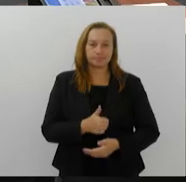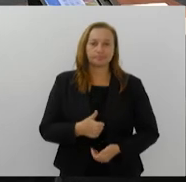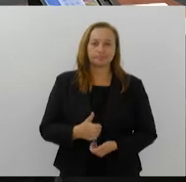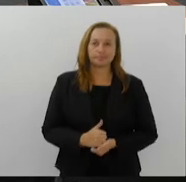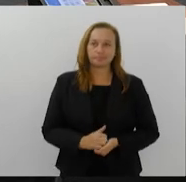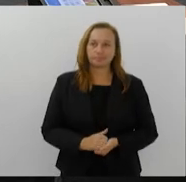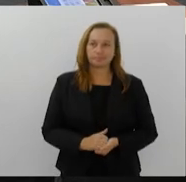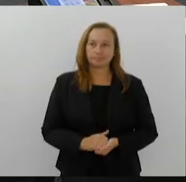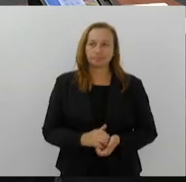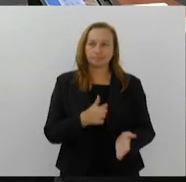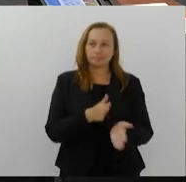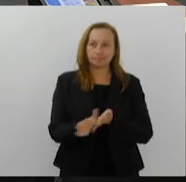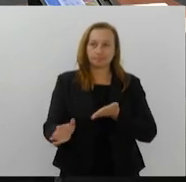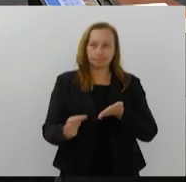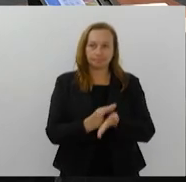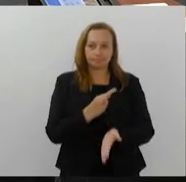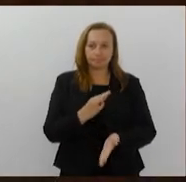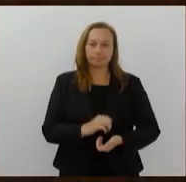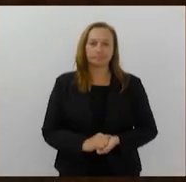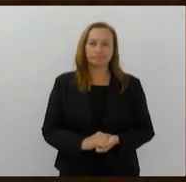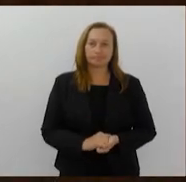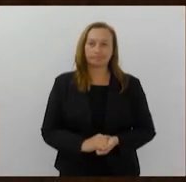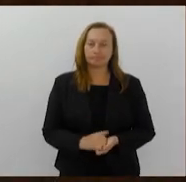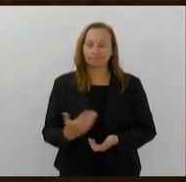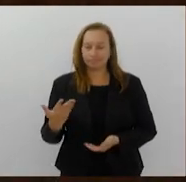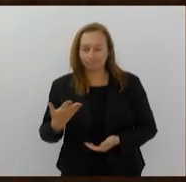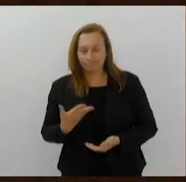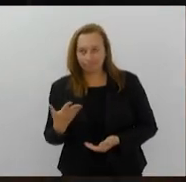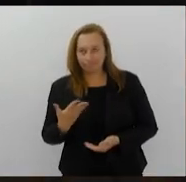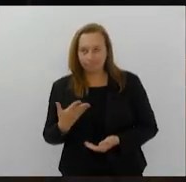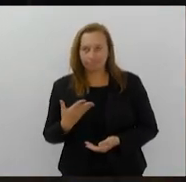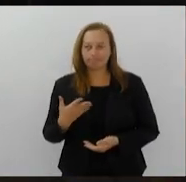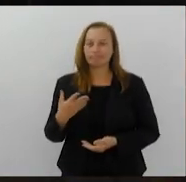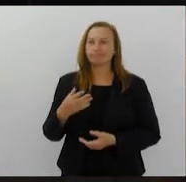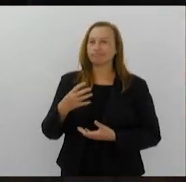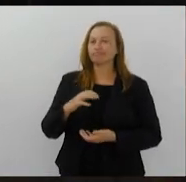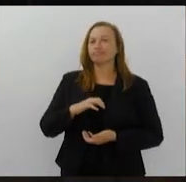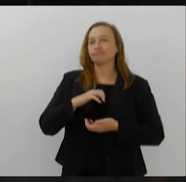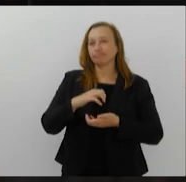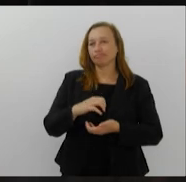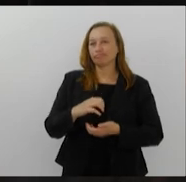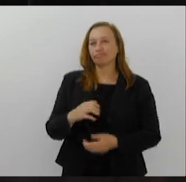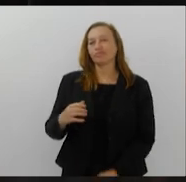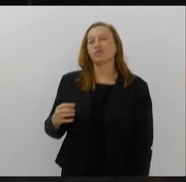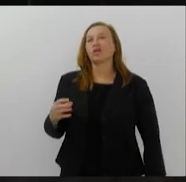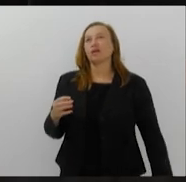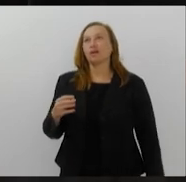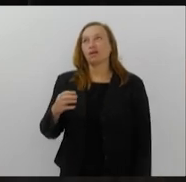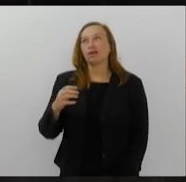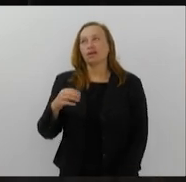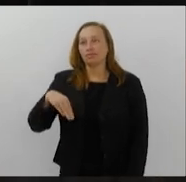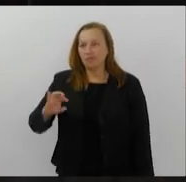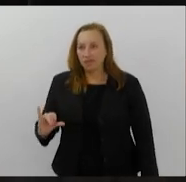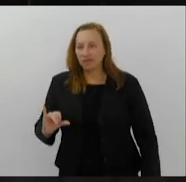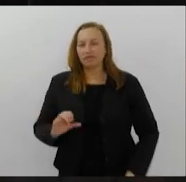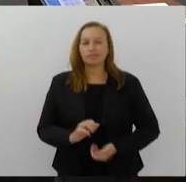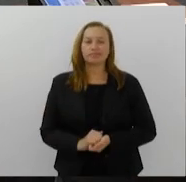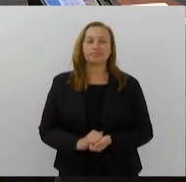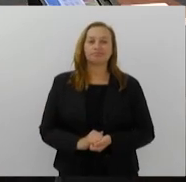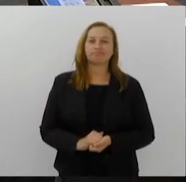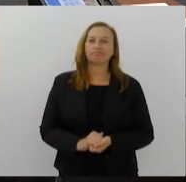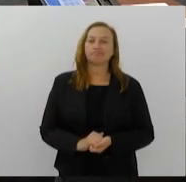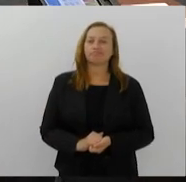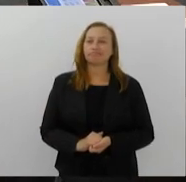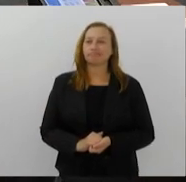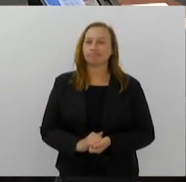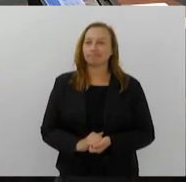Aprovado. Vai autógrafo, companheiro decano Mink. Deixa eu abrir o microfone aqui. Que eu... Alô,